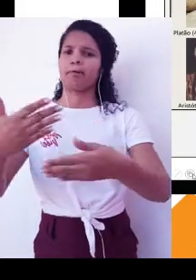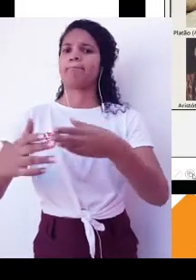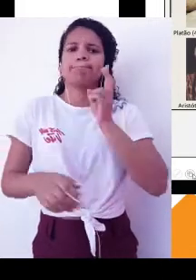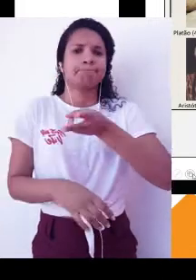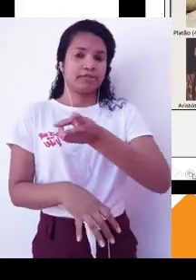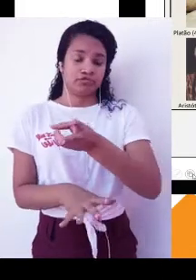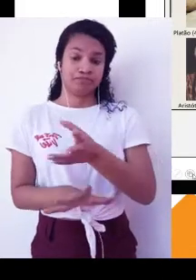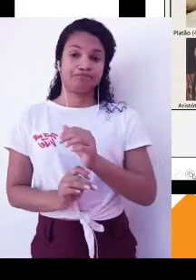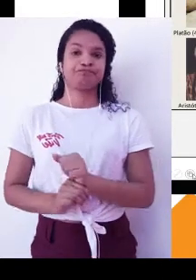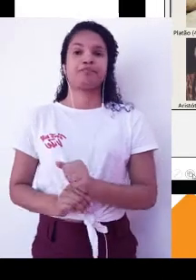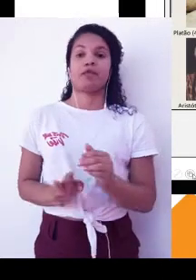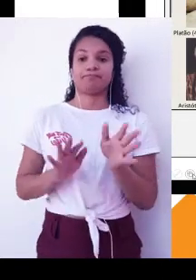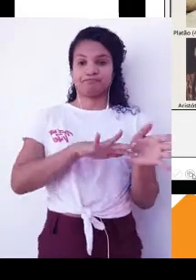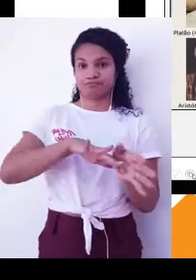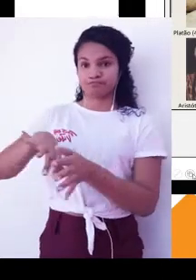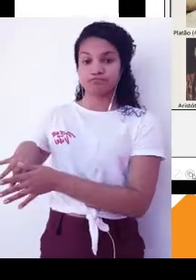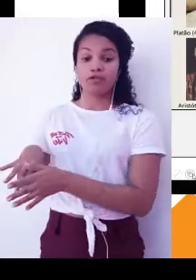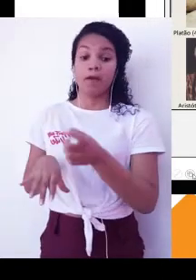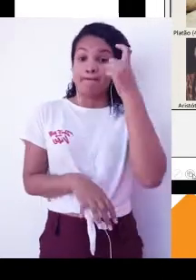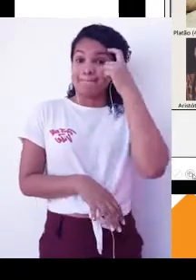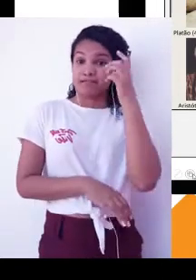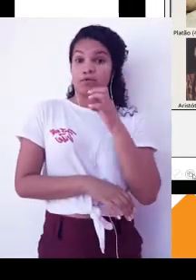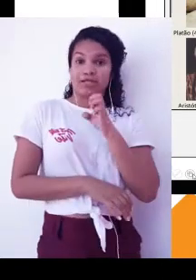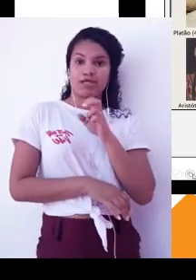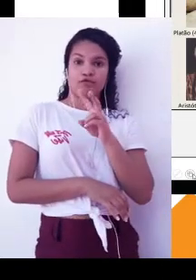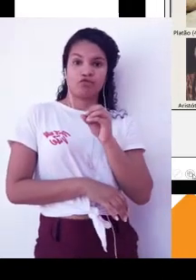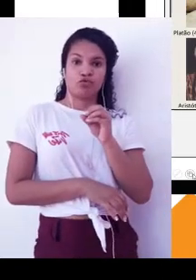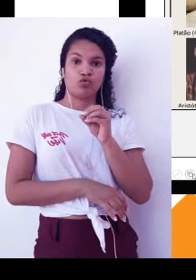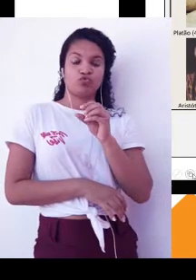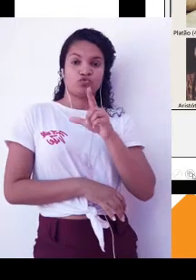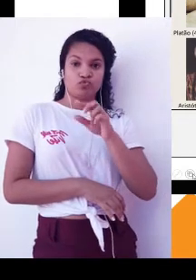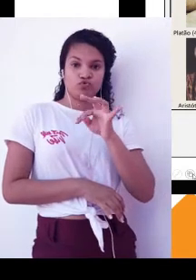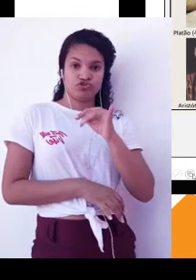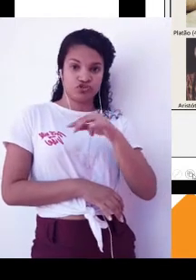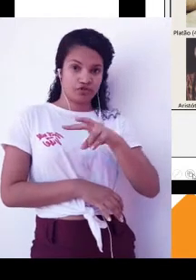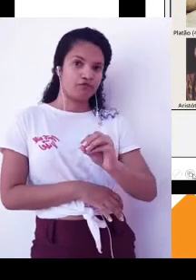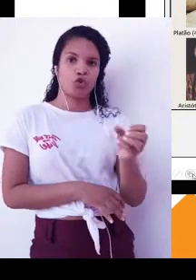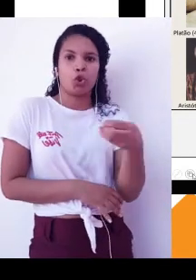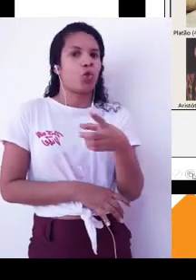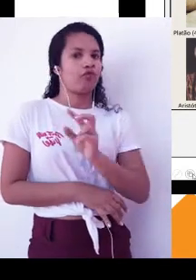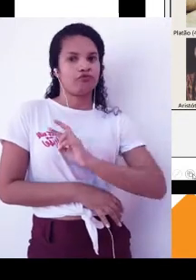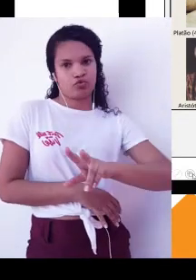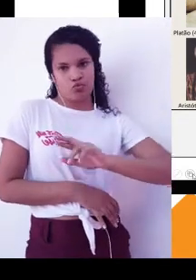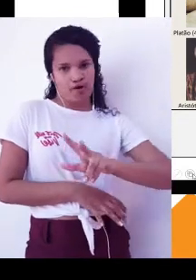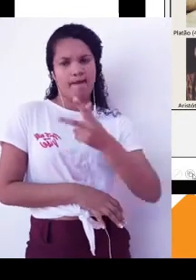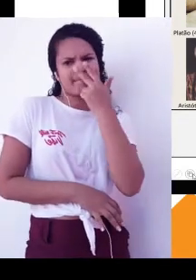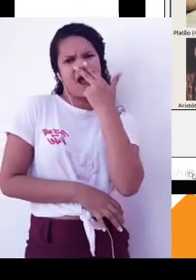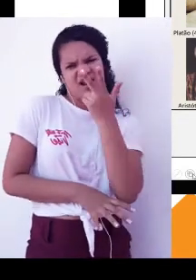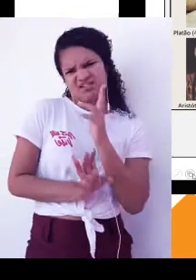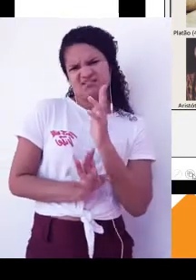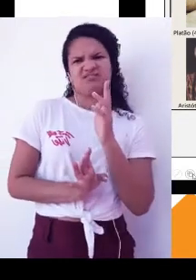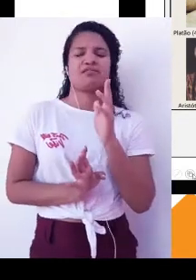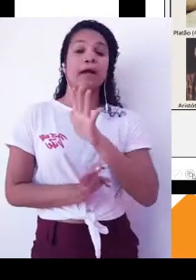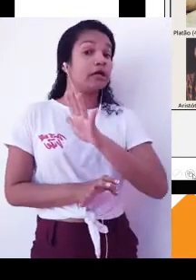O pensamento evolutivo não é um pensamento novo, por incrível que pareça. Remonta